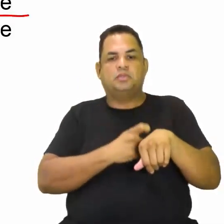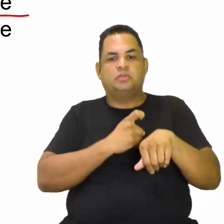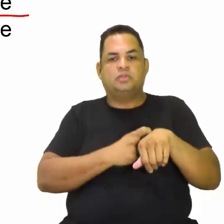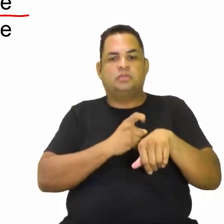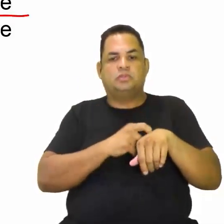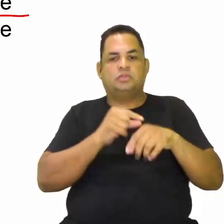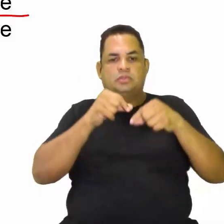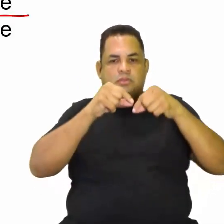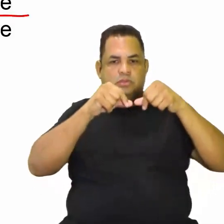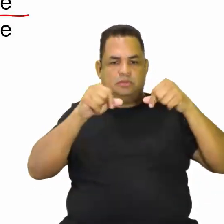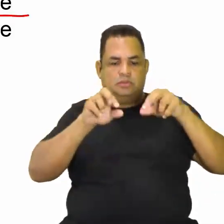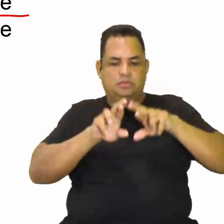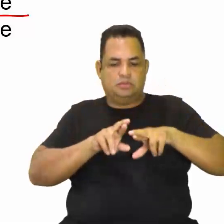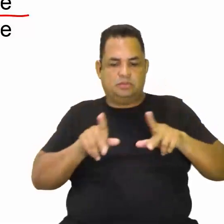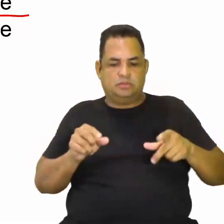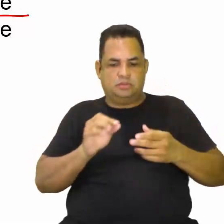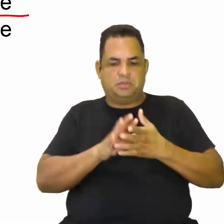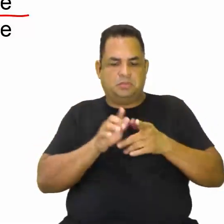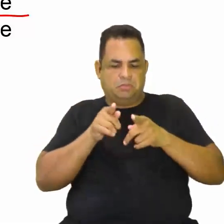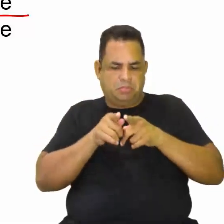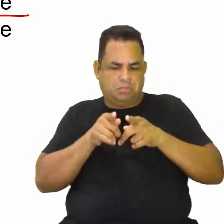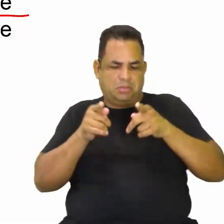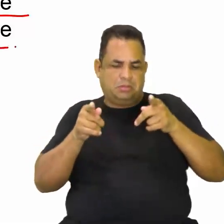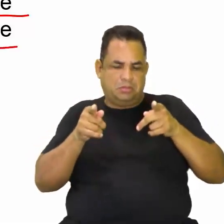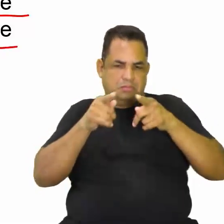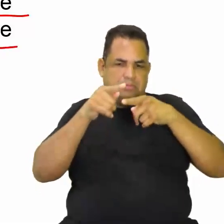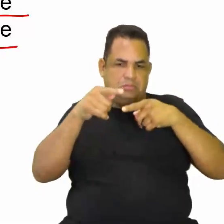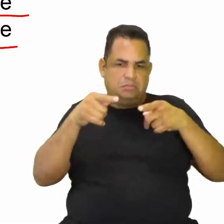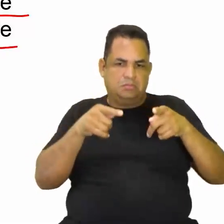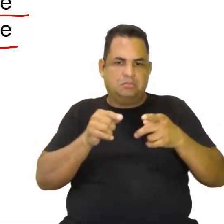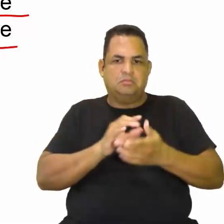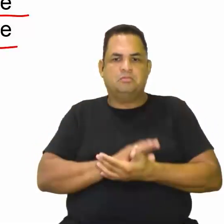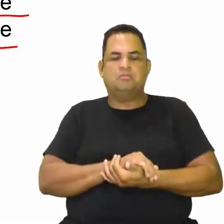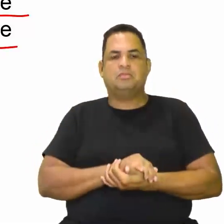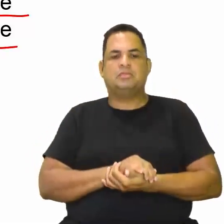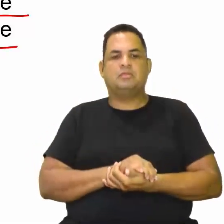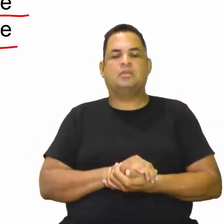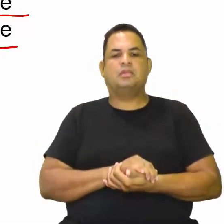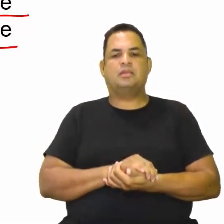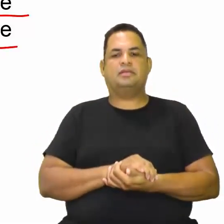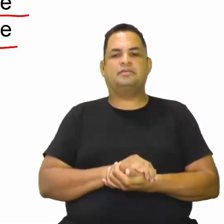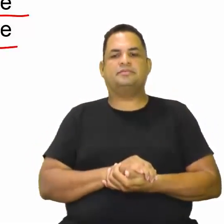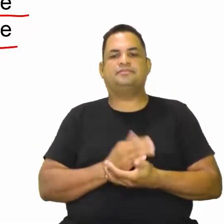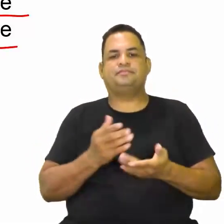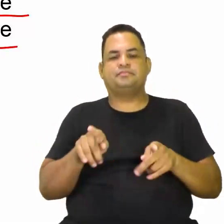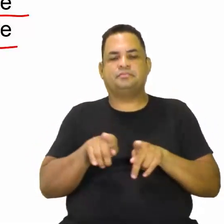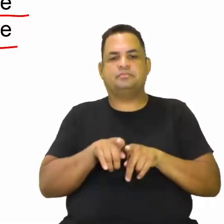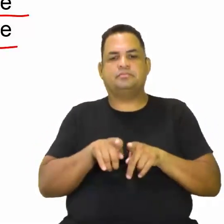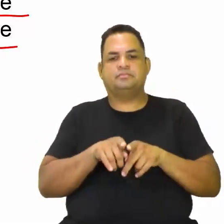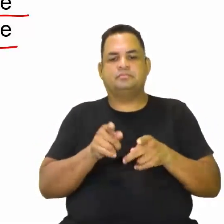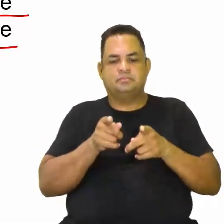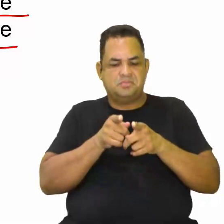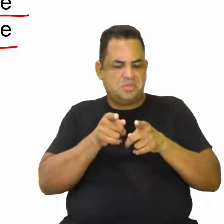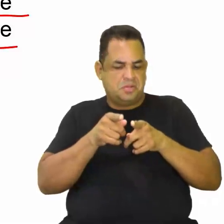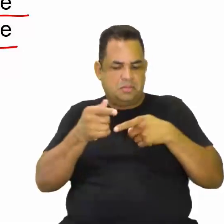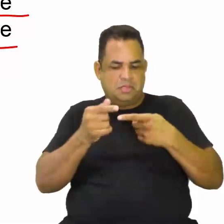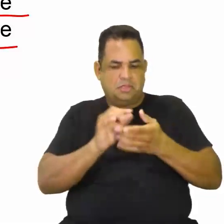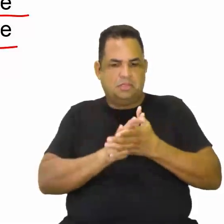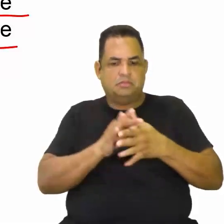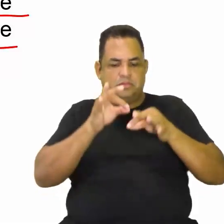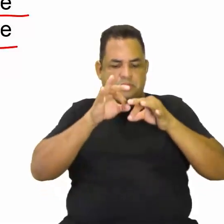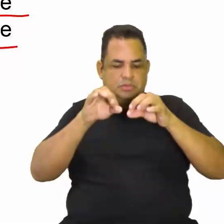de diferentes tamanhos, que nós chamamos granulometria. É tamanho de